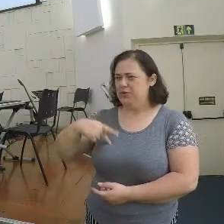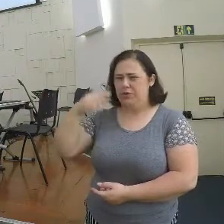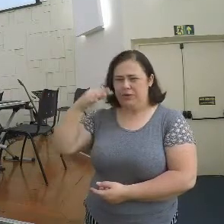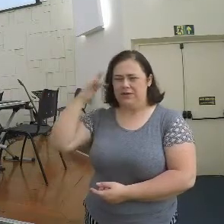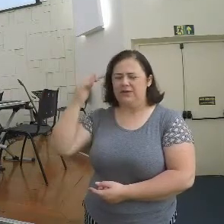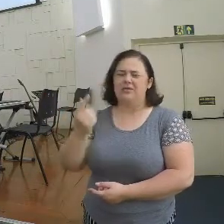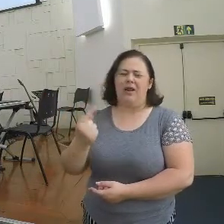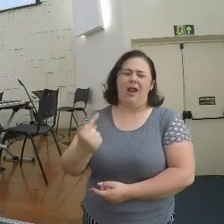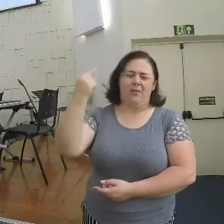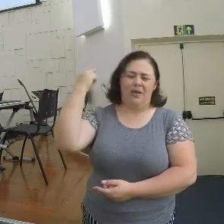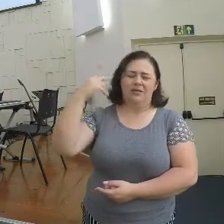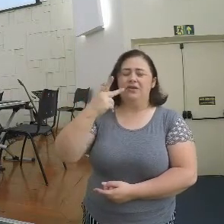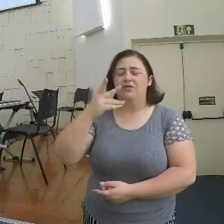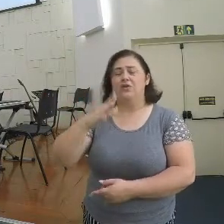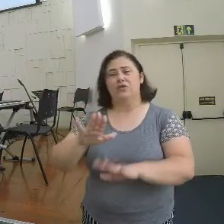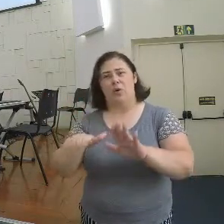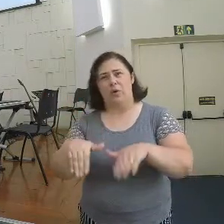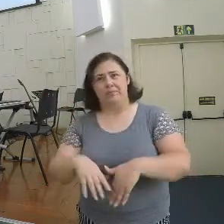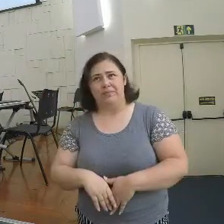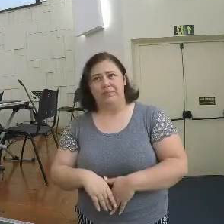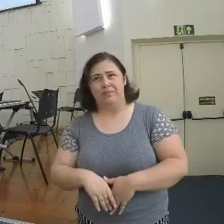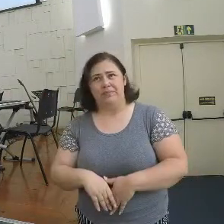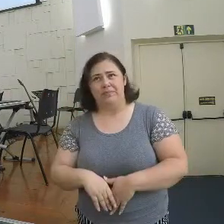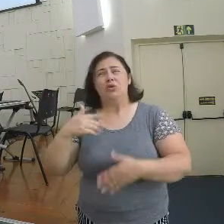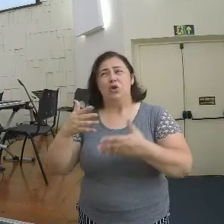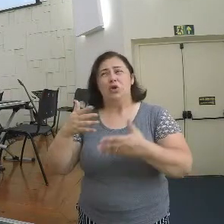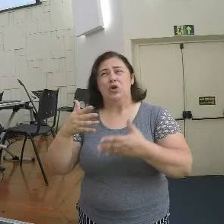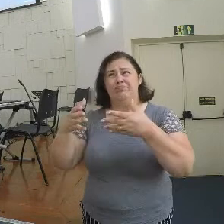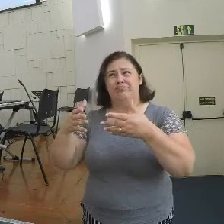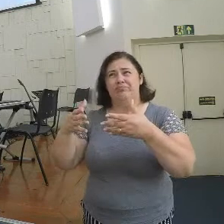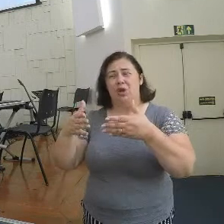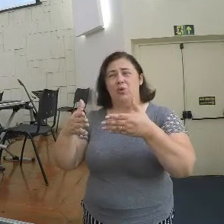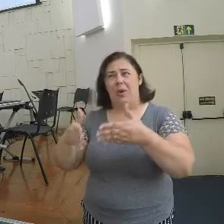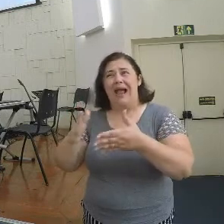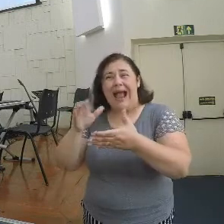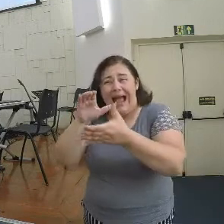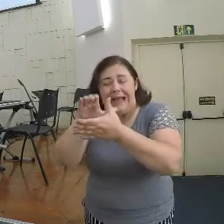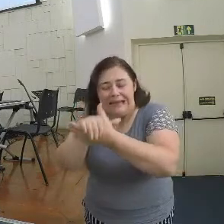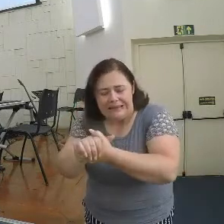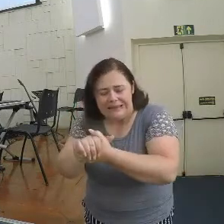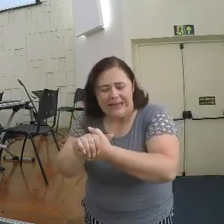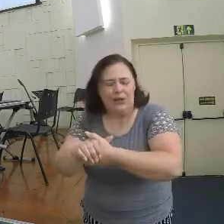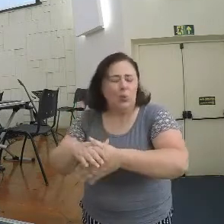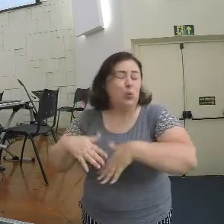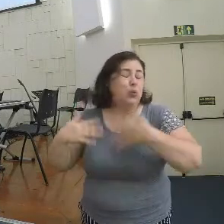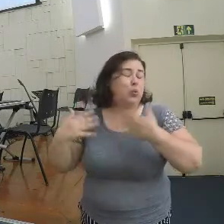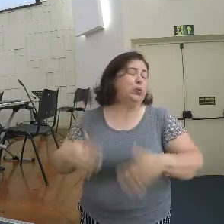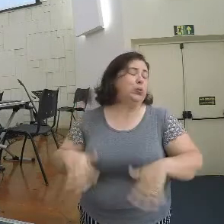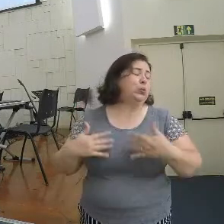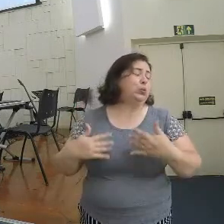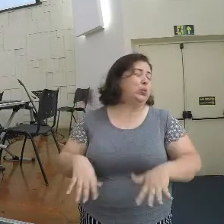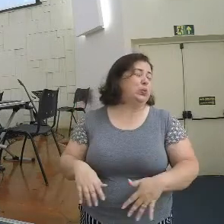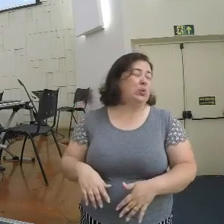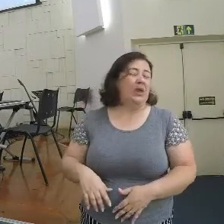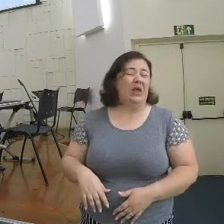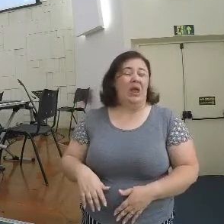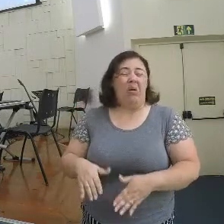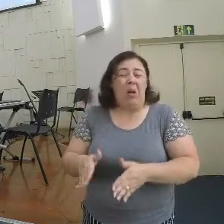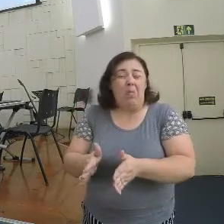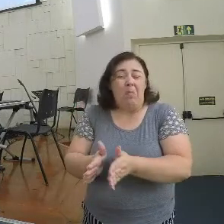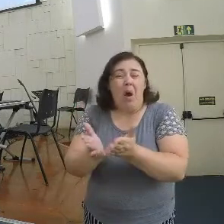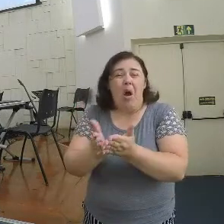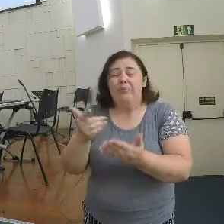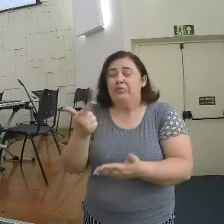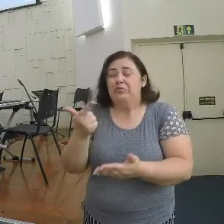vida conjugal recurso algum para ter a terra que ele tem hoje. Foi Deus que lhe deu, foi um ato de misericórdia de Deus.